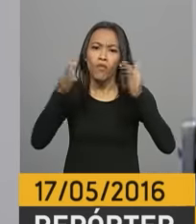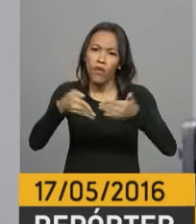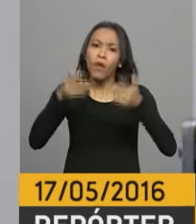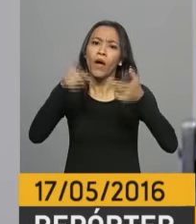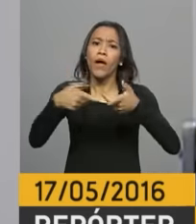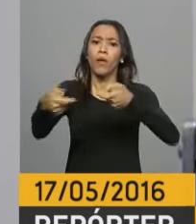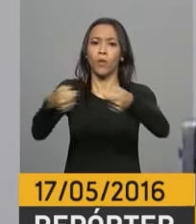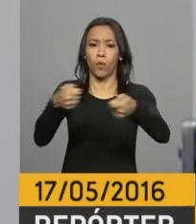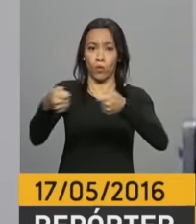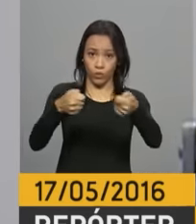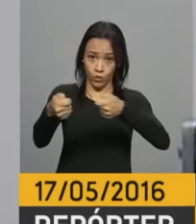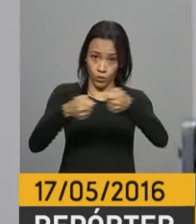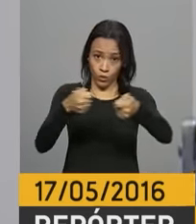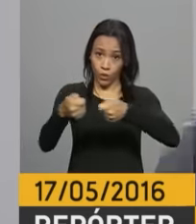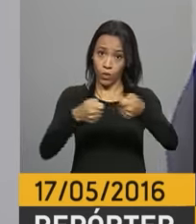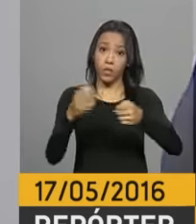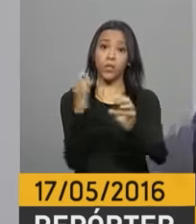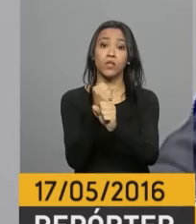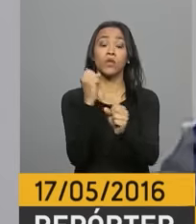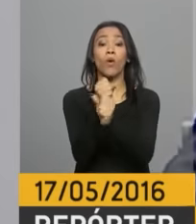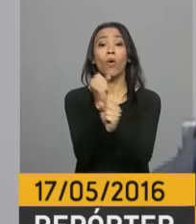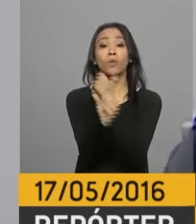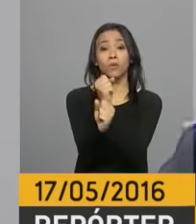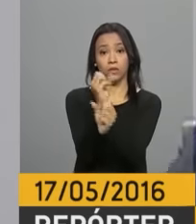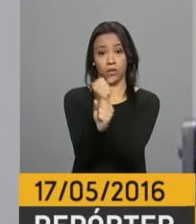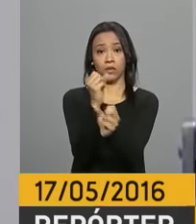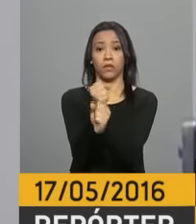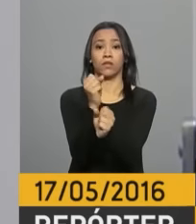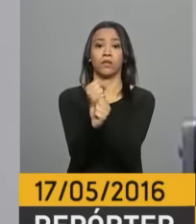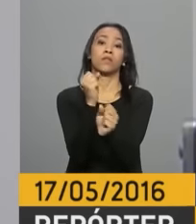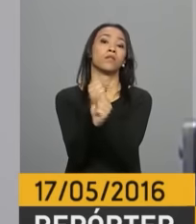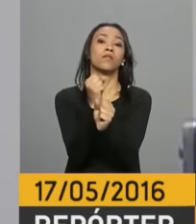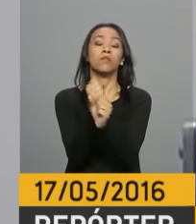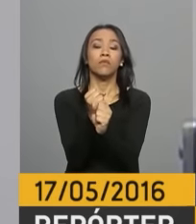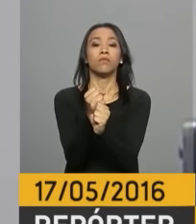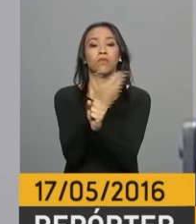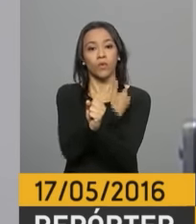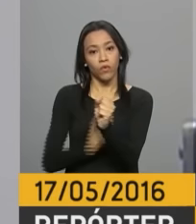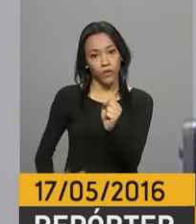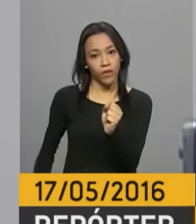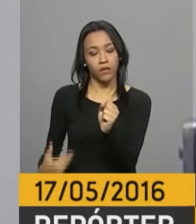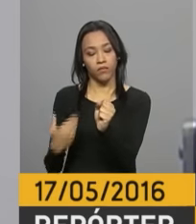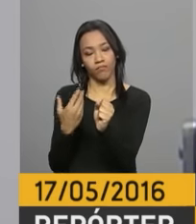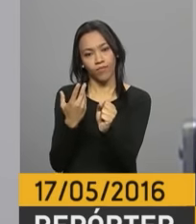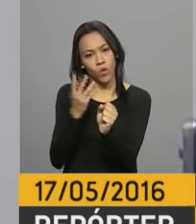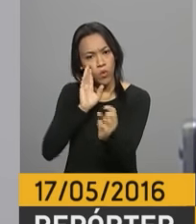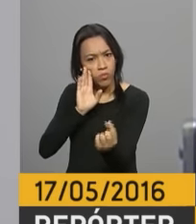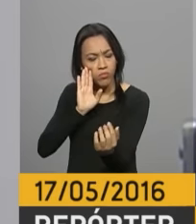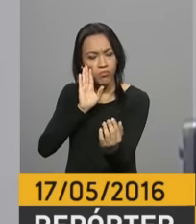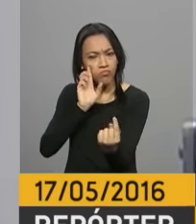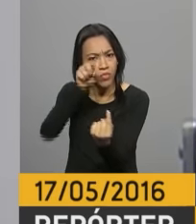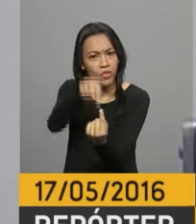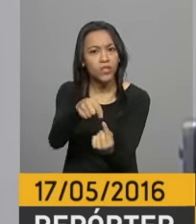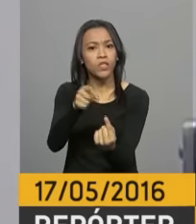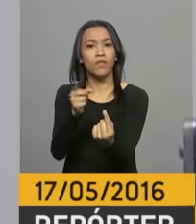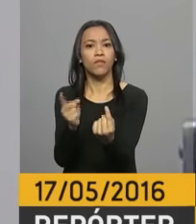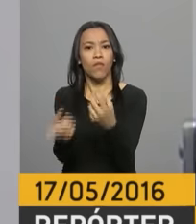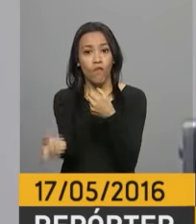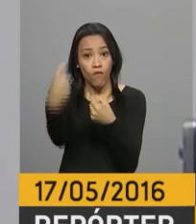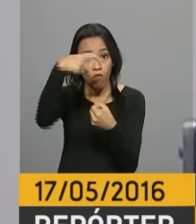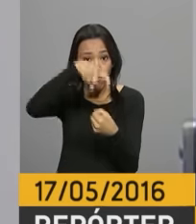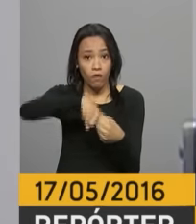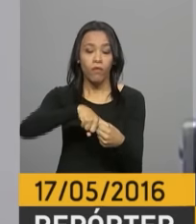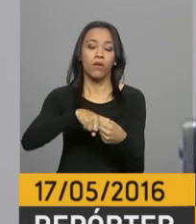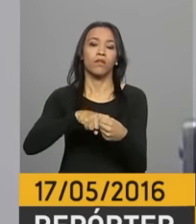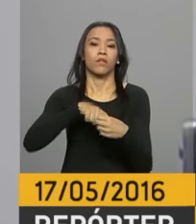a sustentabilidade do Estado e a recuperação da confiança visando retomar o